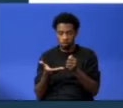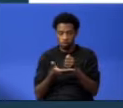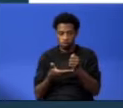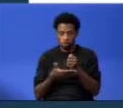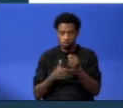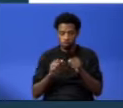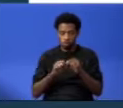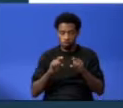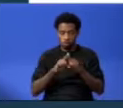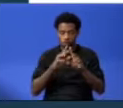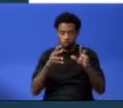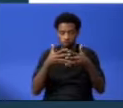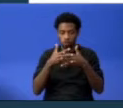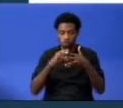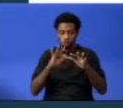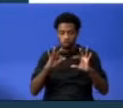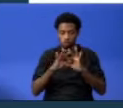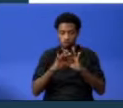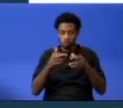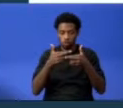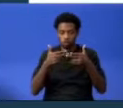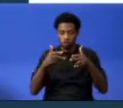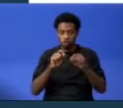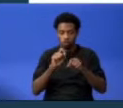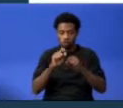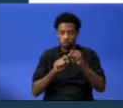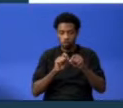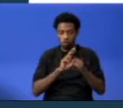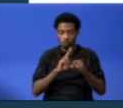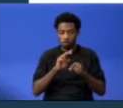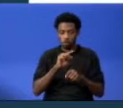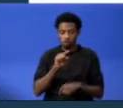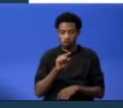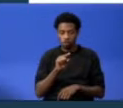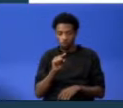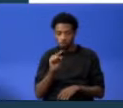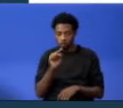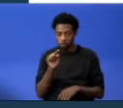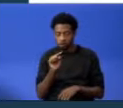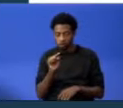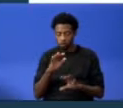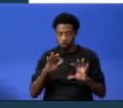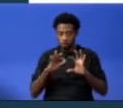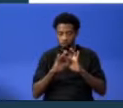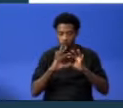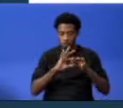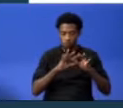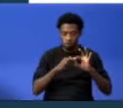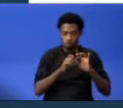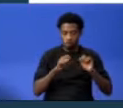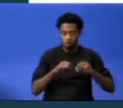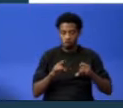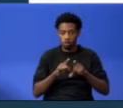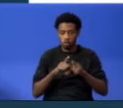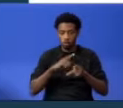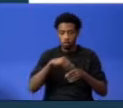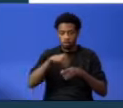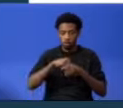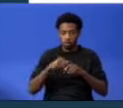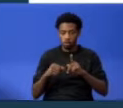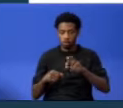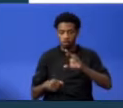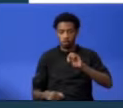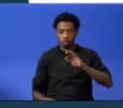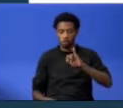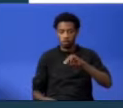da miofibrila é formado por vários sarcômeros conectados. E esses sarcômeros é onde você tem as proteínas, de fato,